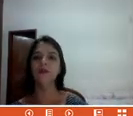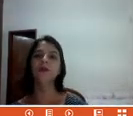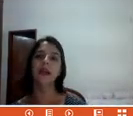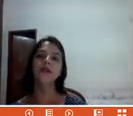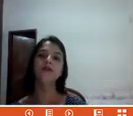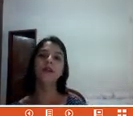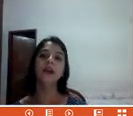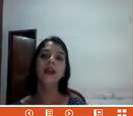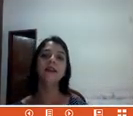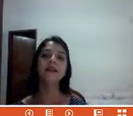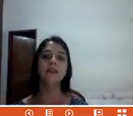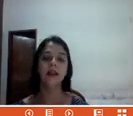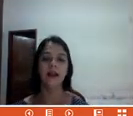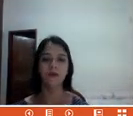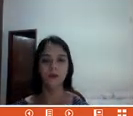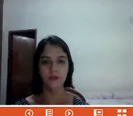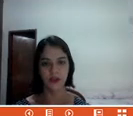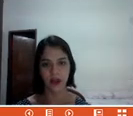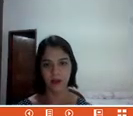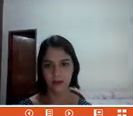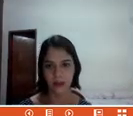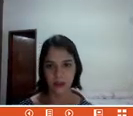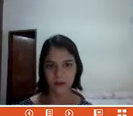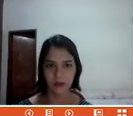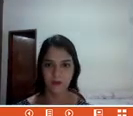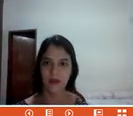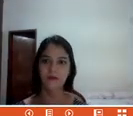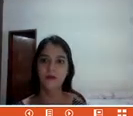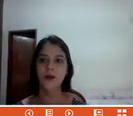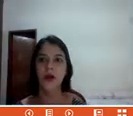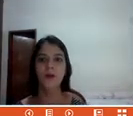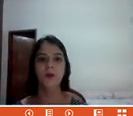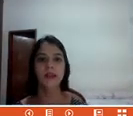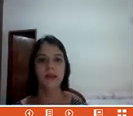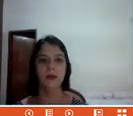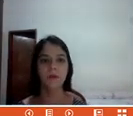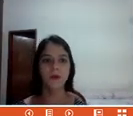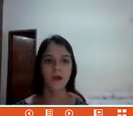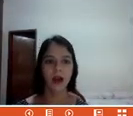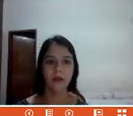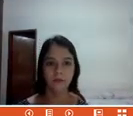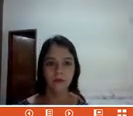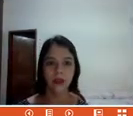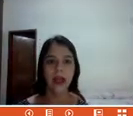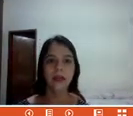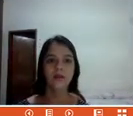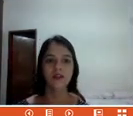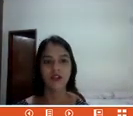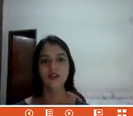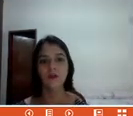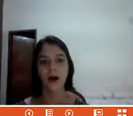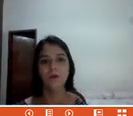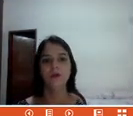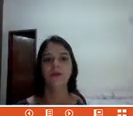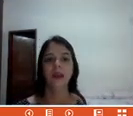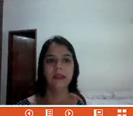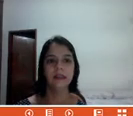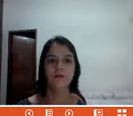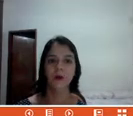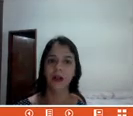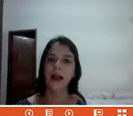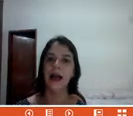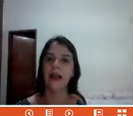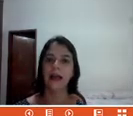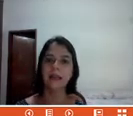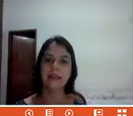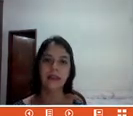vão encontrar diferentes sinais por onde quer que vocês forem. Se você for, por exemplo, a Portugal, né, a língua gestual portuguesa,